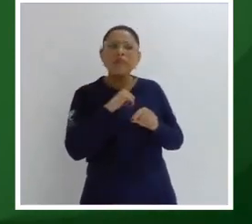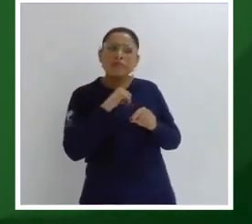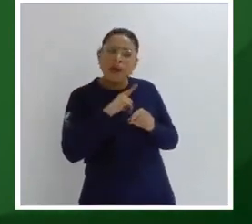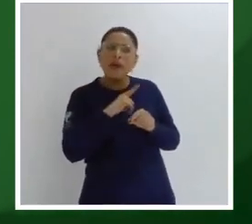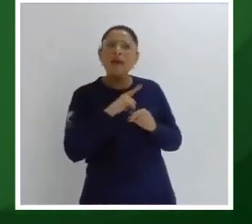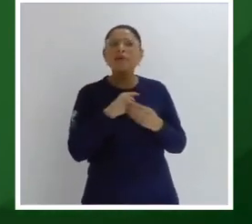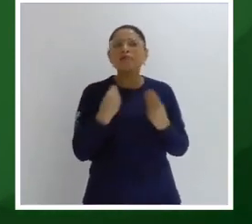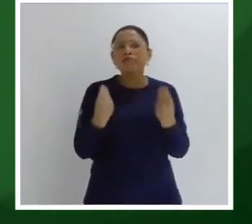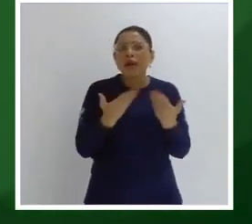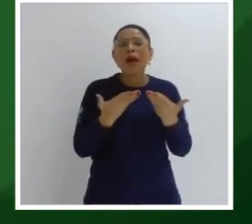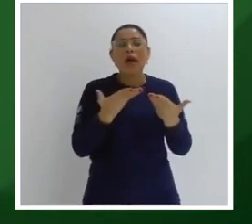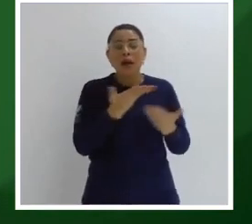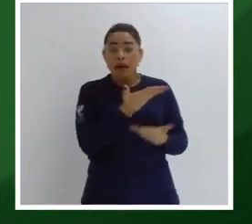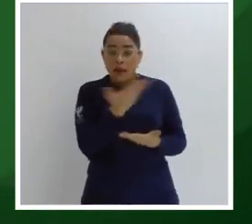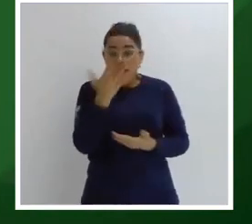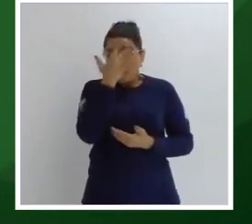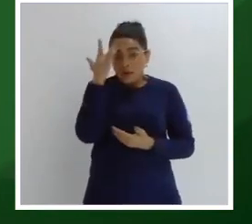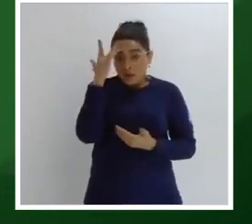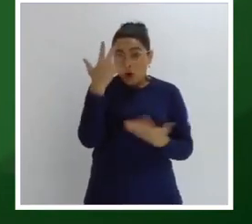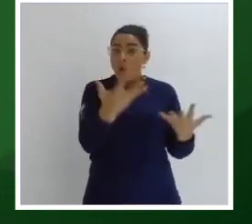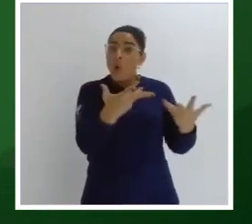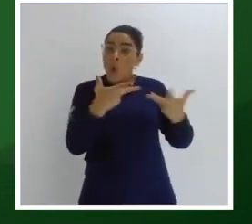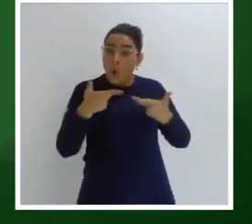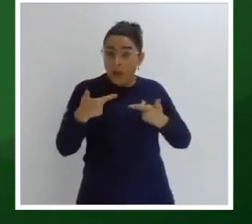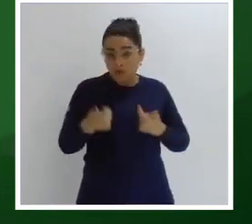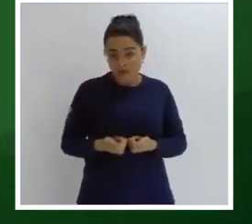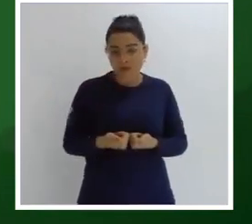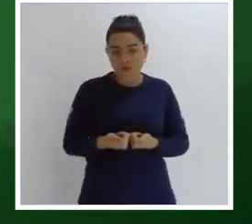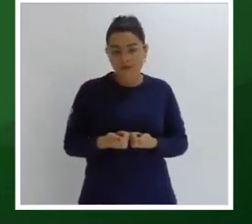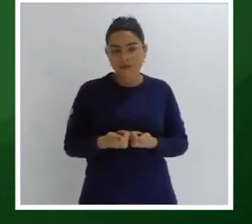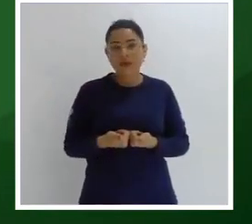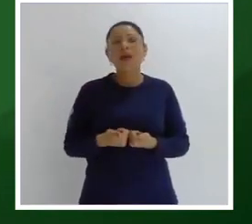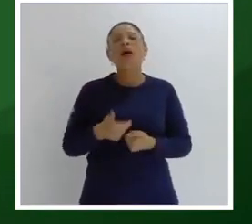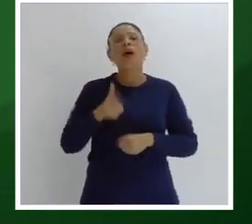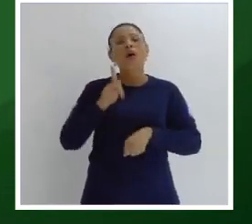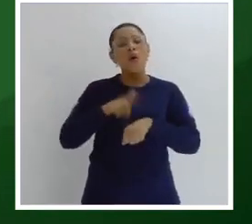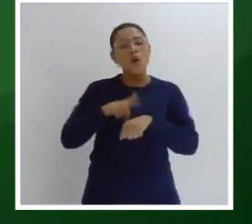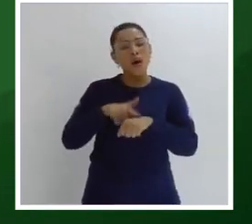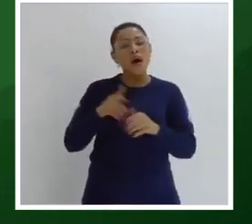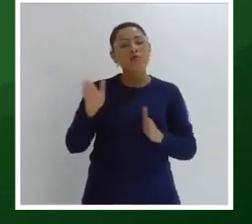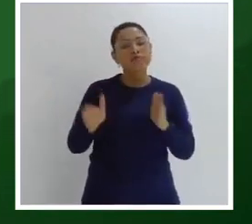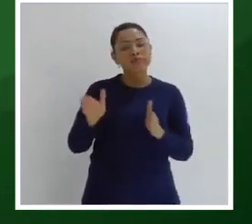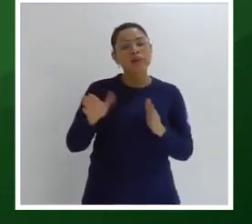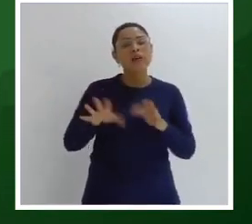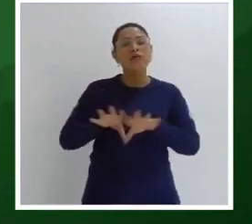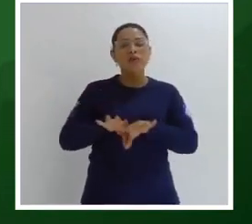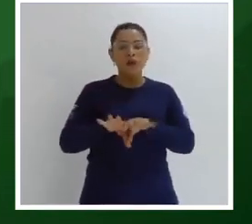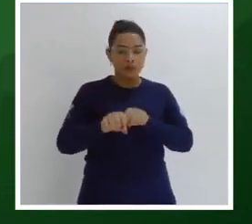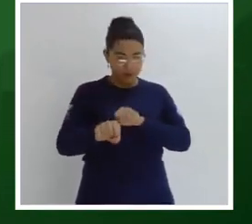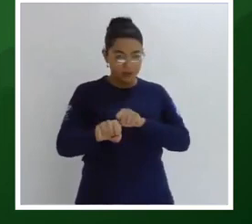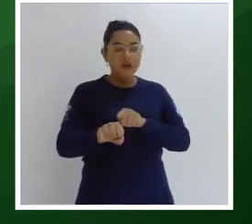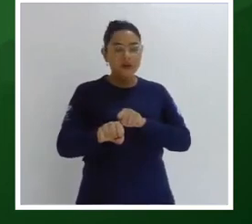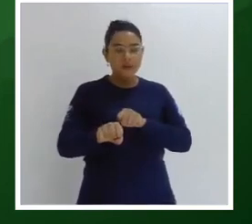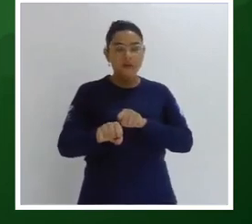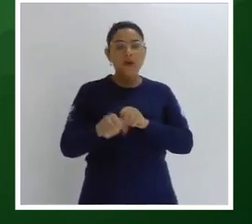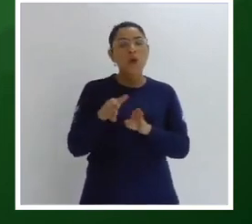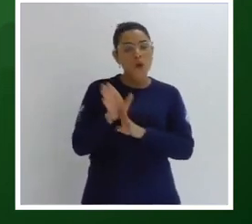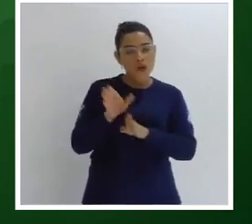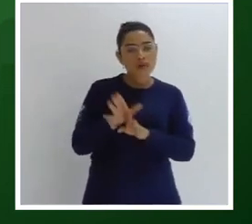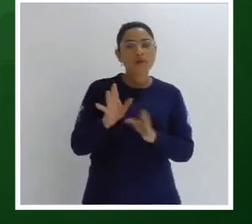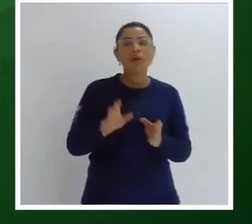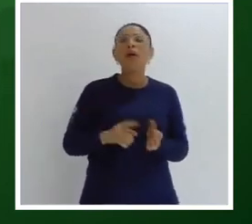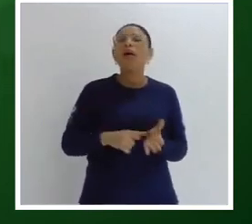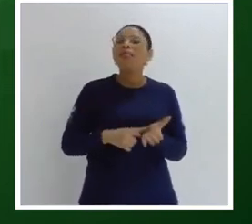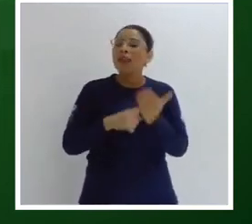convidadas nós temos o nosso o nosso horário de Formação né ou a orientação técnica